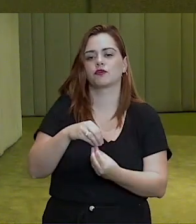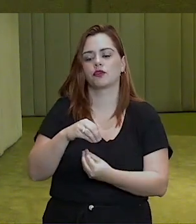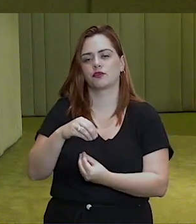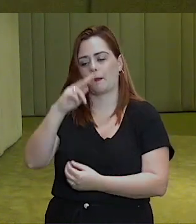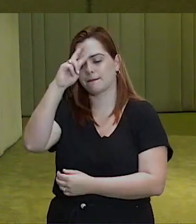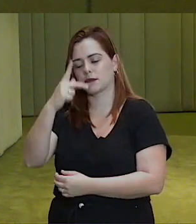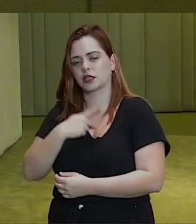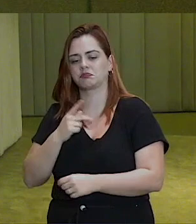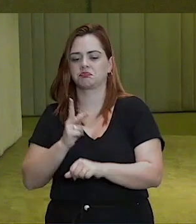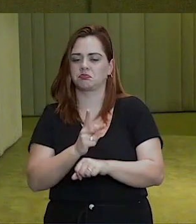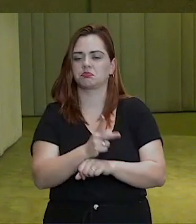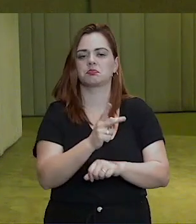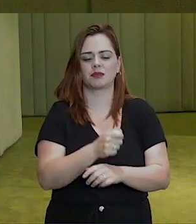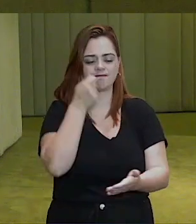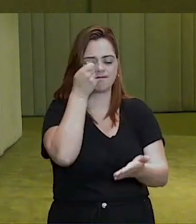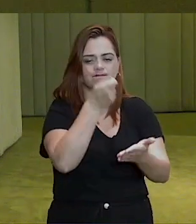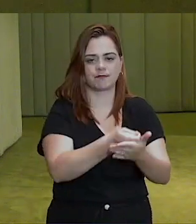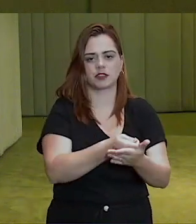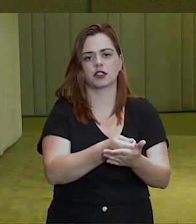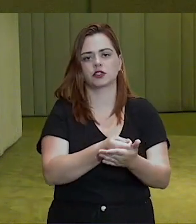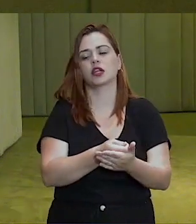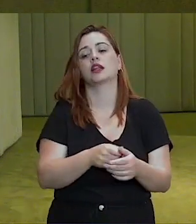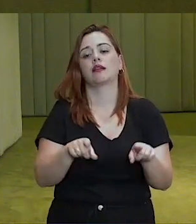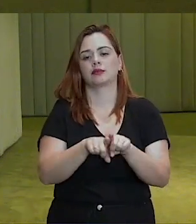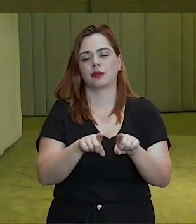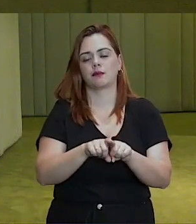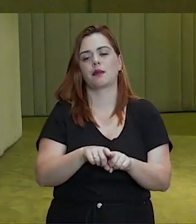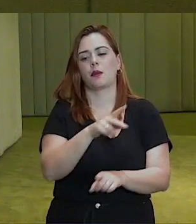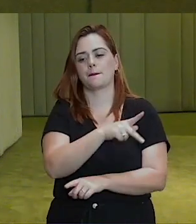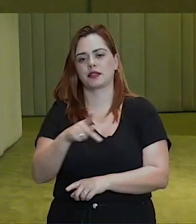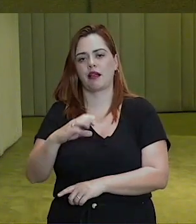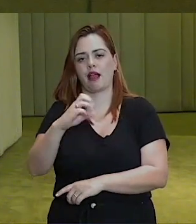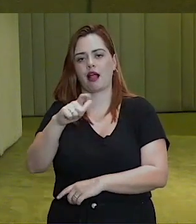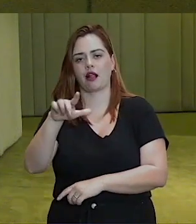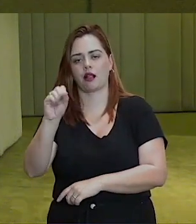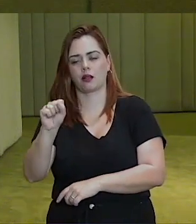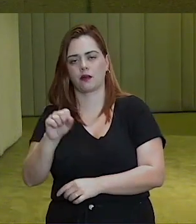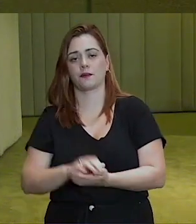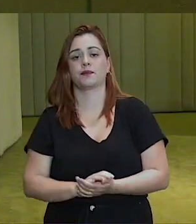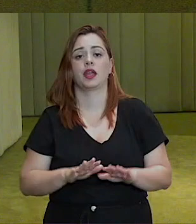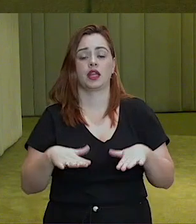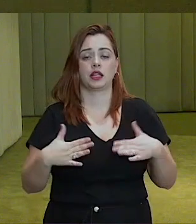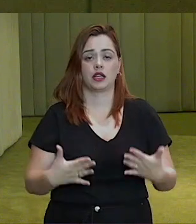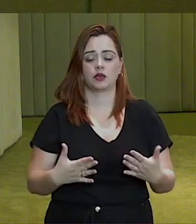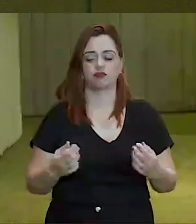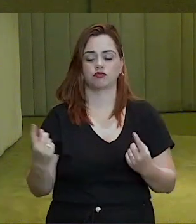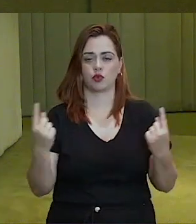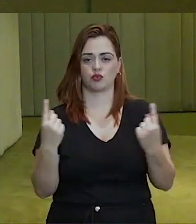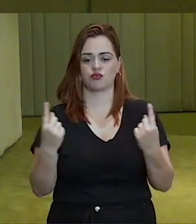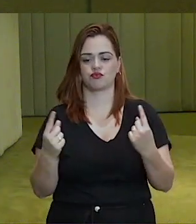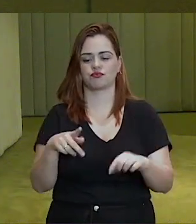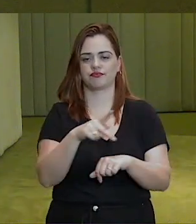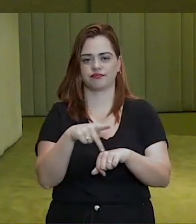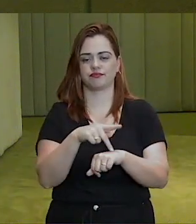contei com o apoio decidido do então presidente Carlos Menem. A adoção pelos dois países de